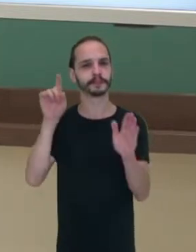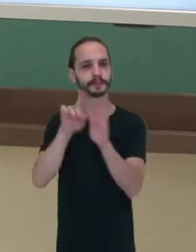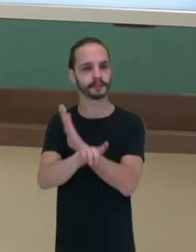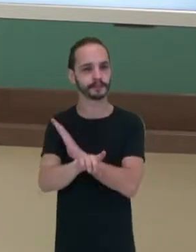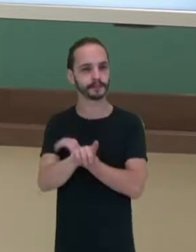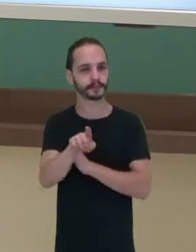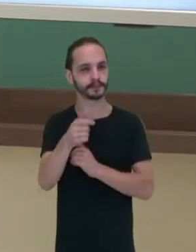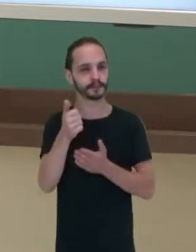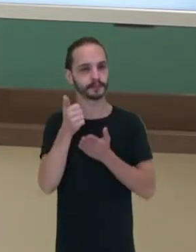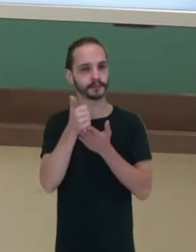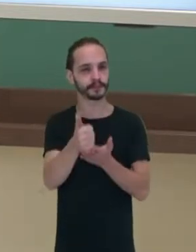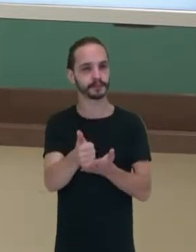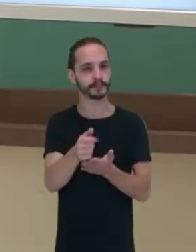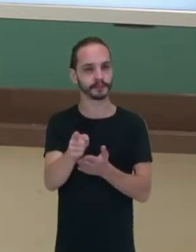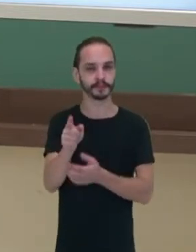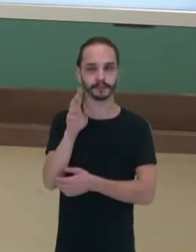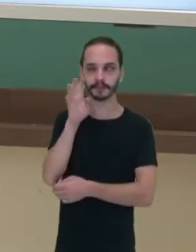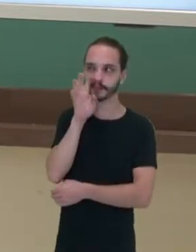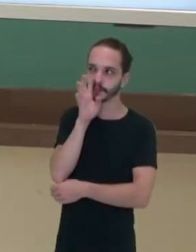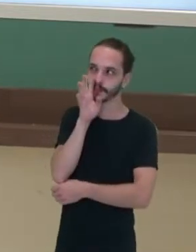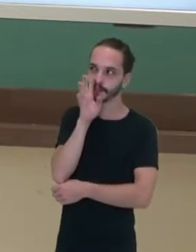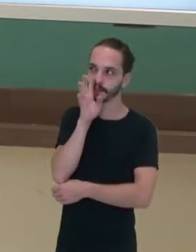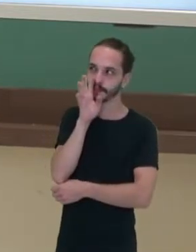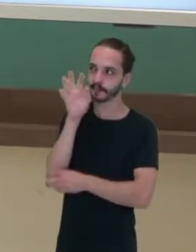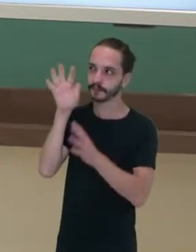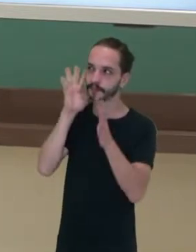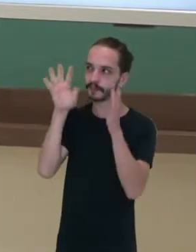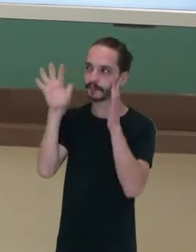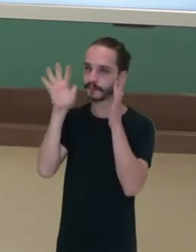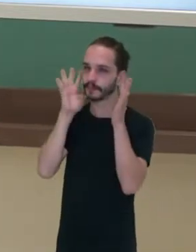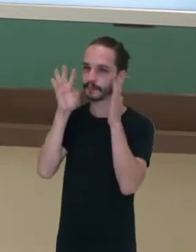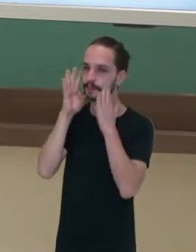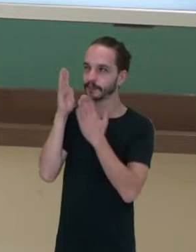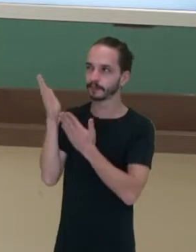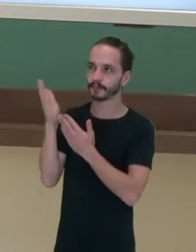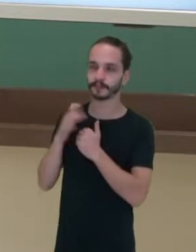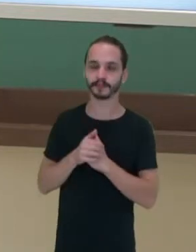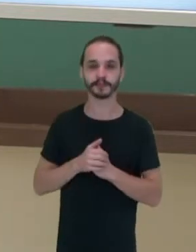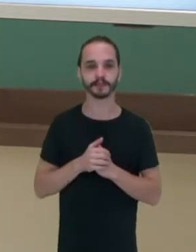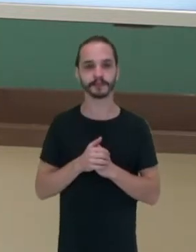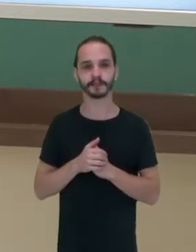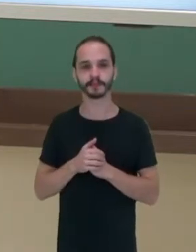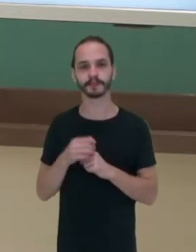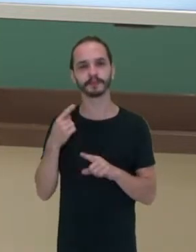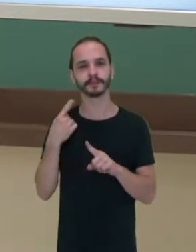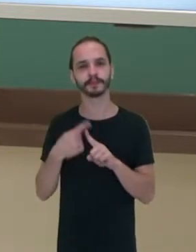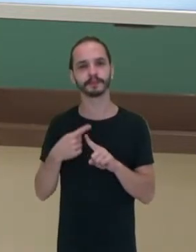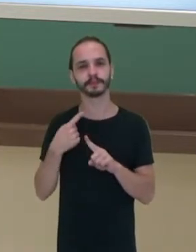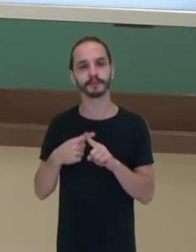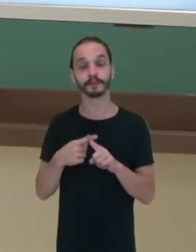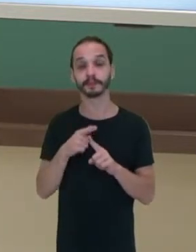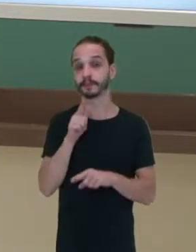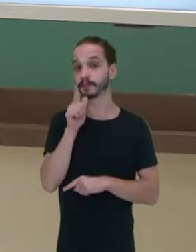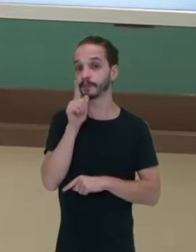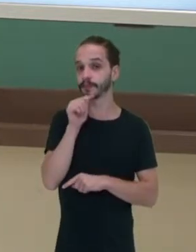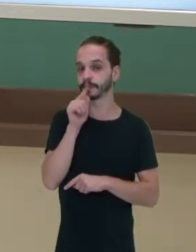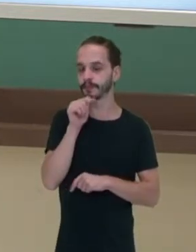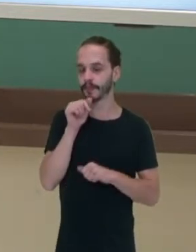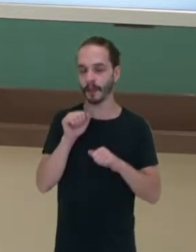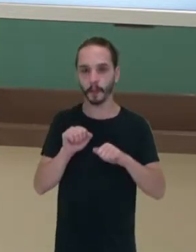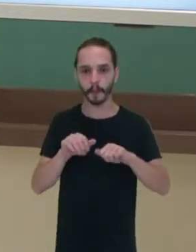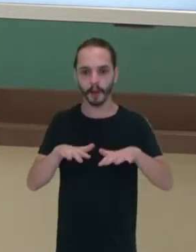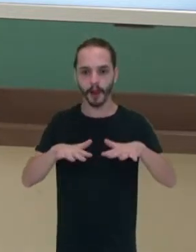Para ajudar você aí a observar e a refletir aí nessa imagem. Por que é que a água